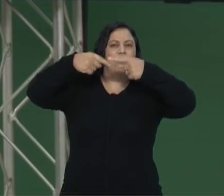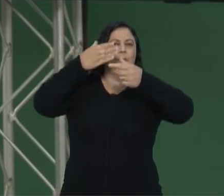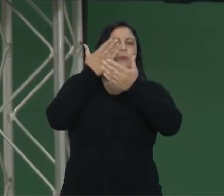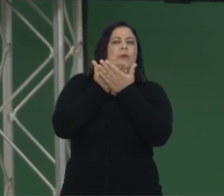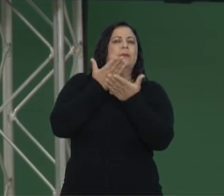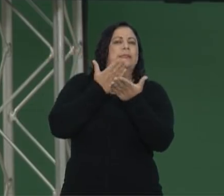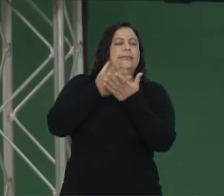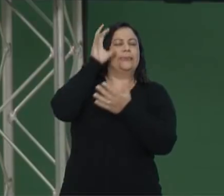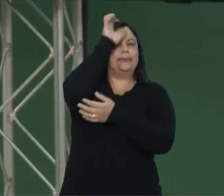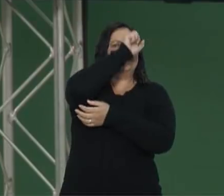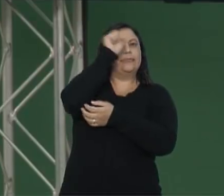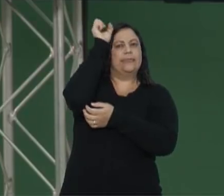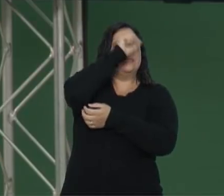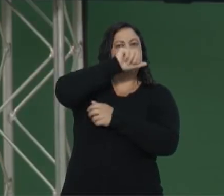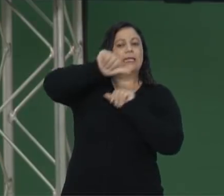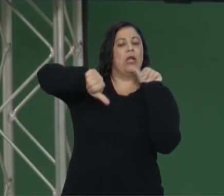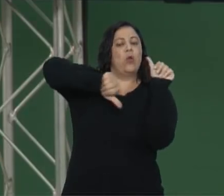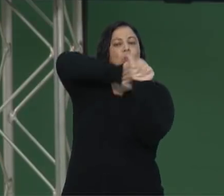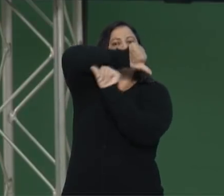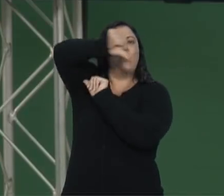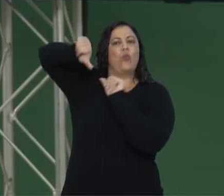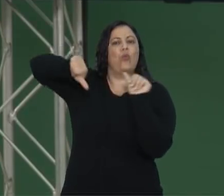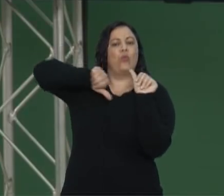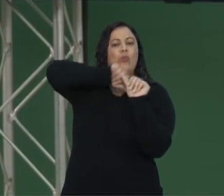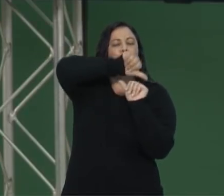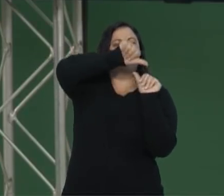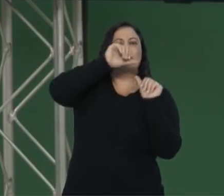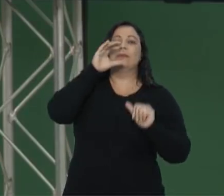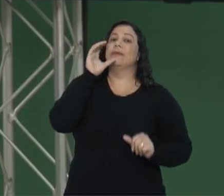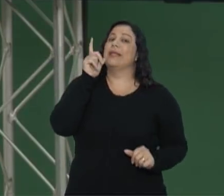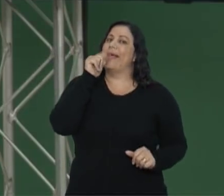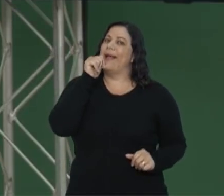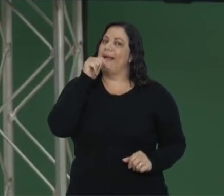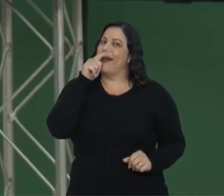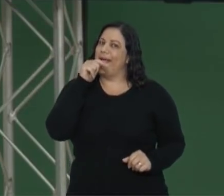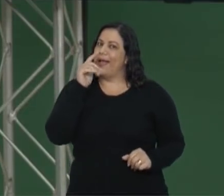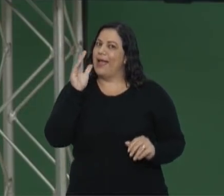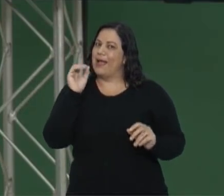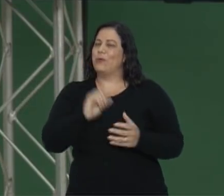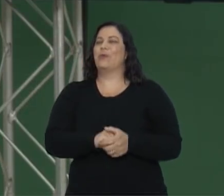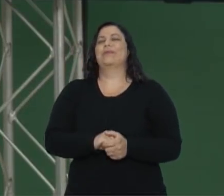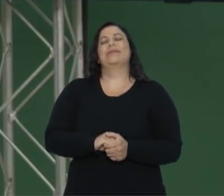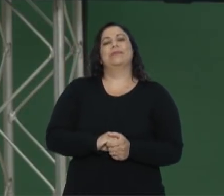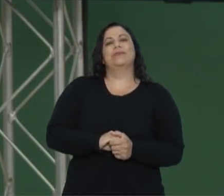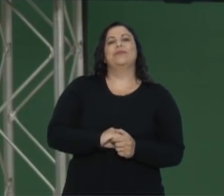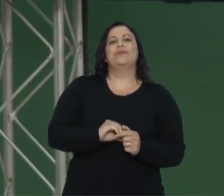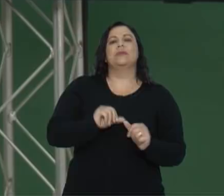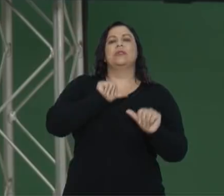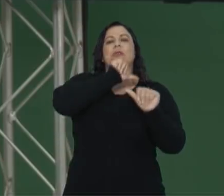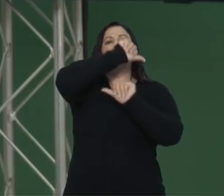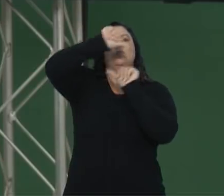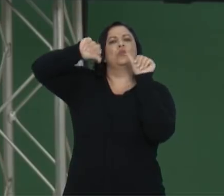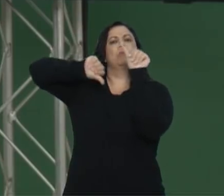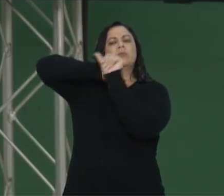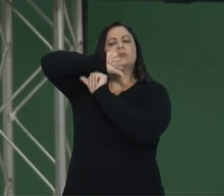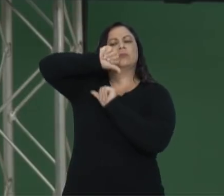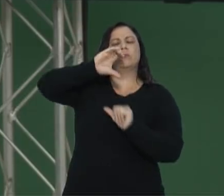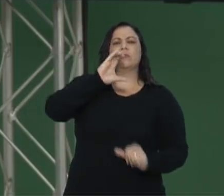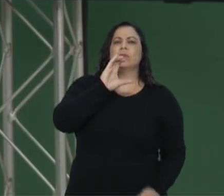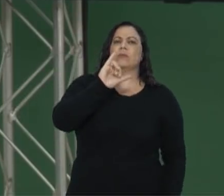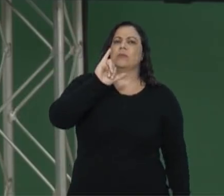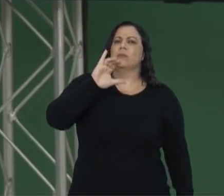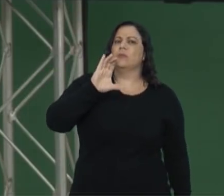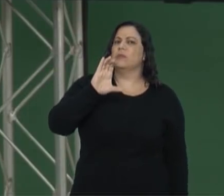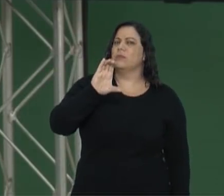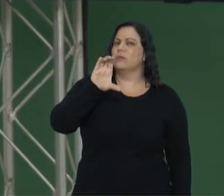chama ciclo da água ou ciclo hidrológico. Ciclo, como a gente já pode imaginar, é